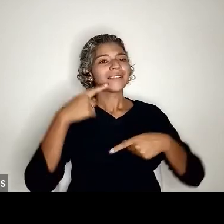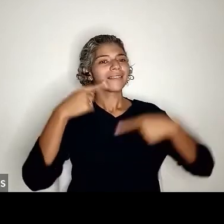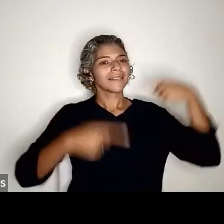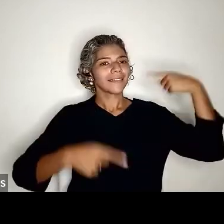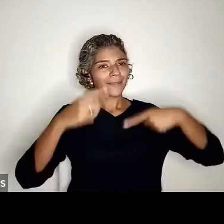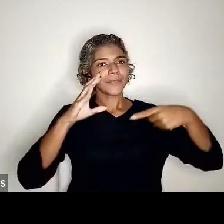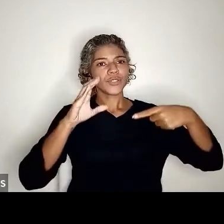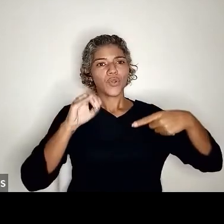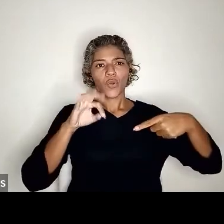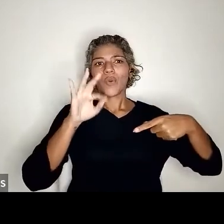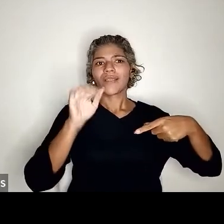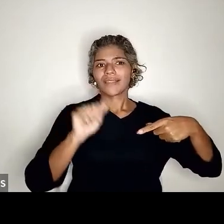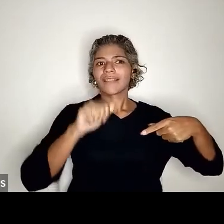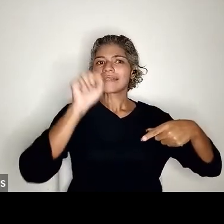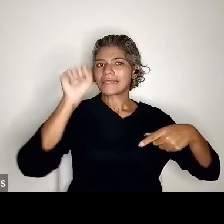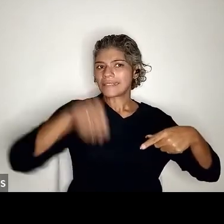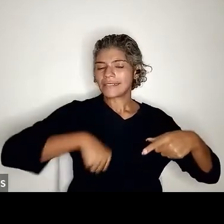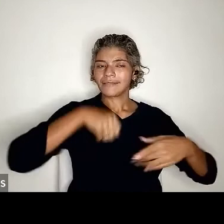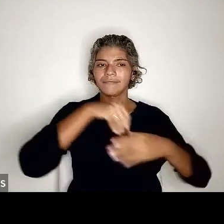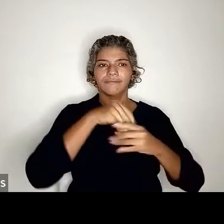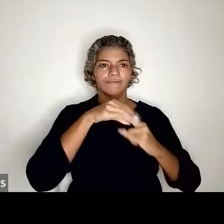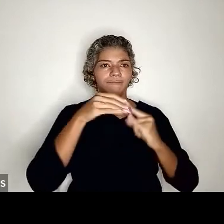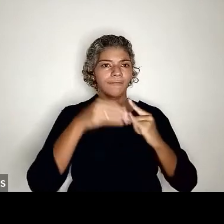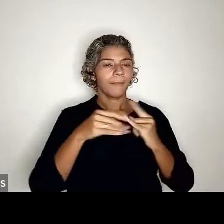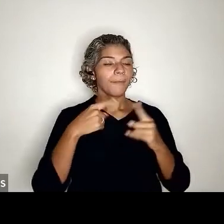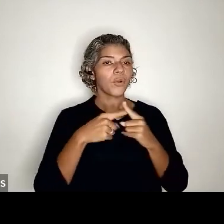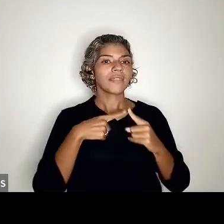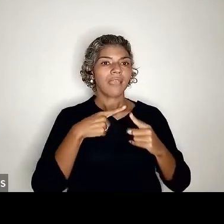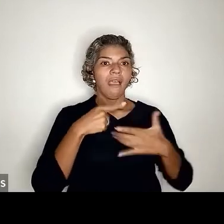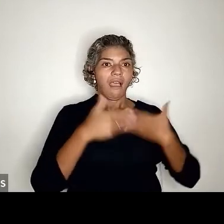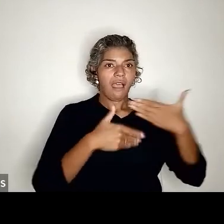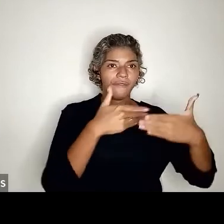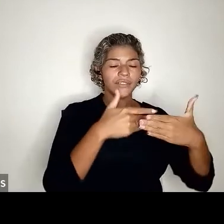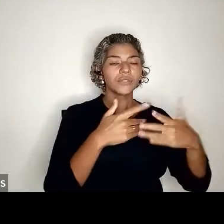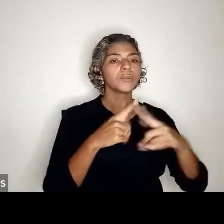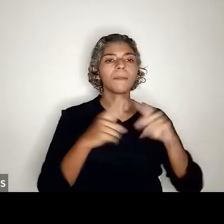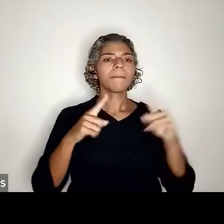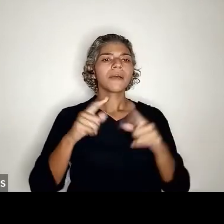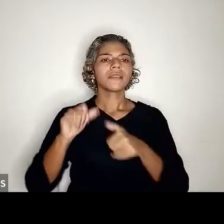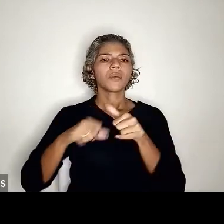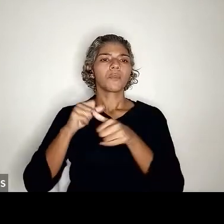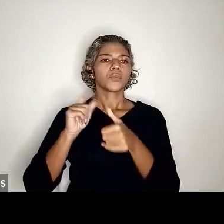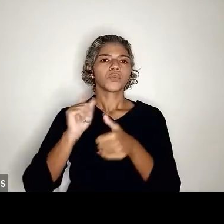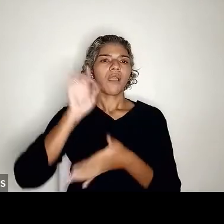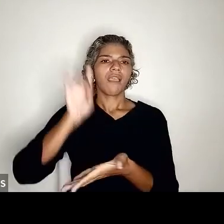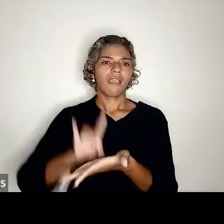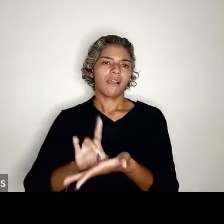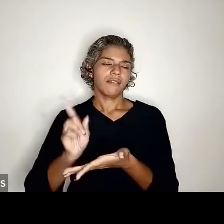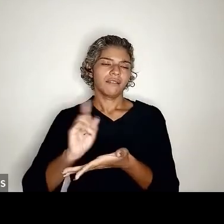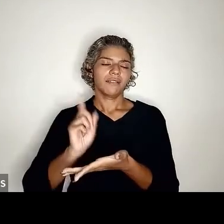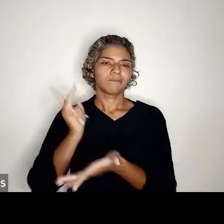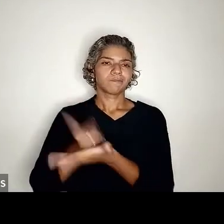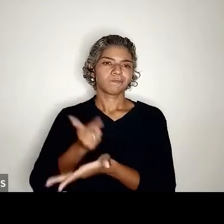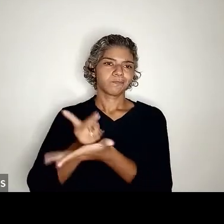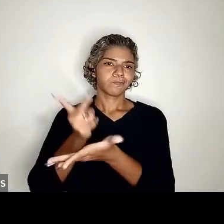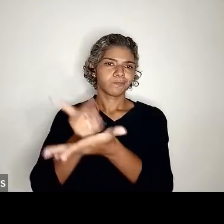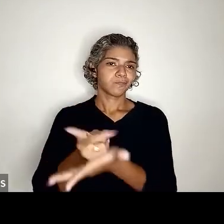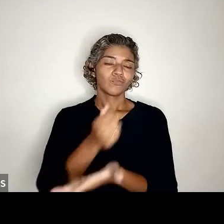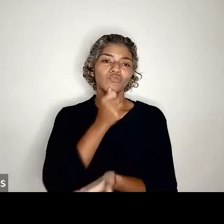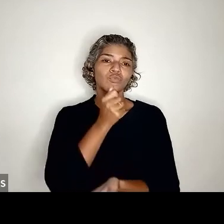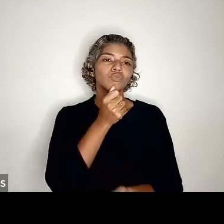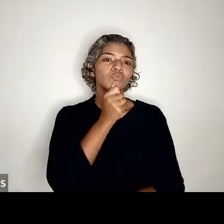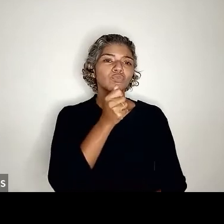avanços, e ainda assim não conseguimos mudar a realidade das nossas instituições de pesquisa, onde não há médicas